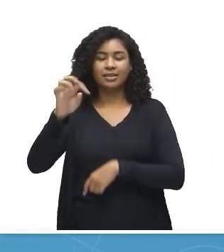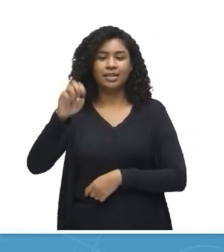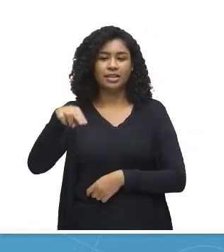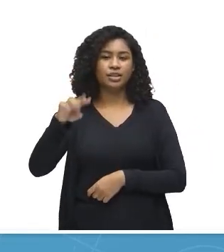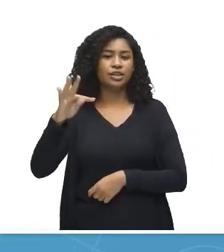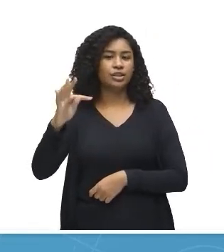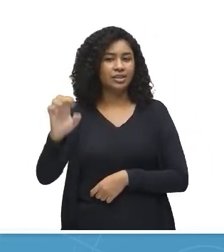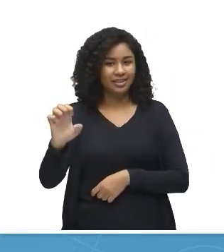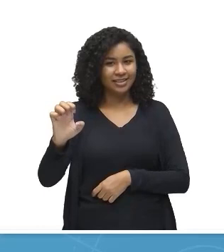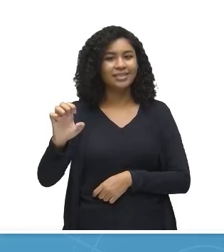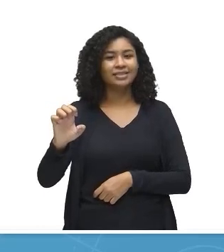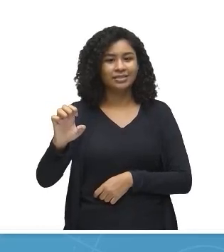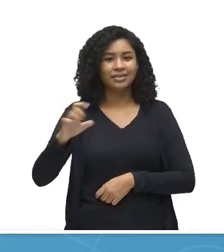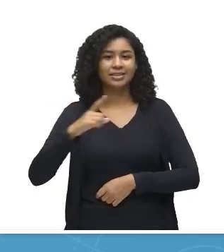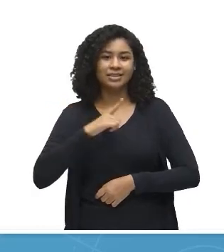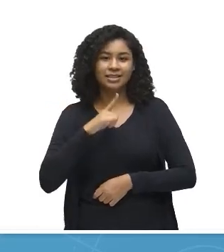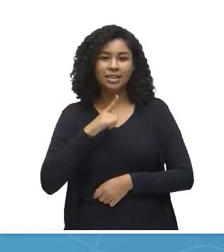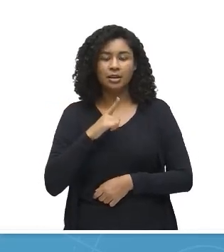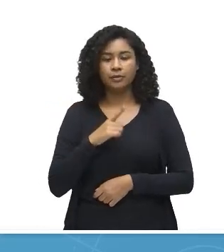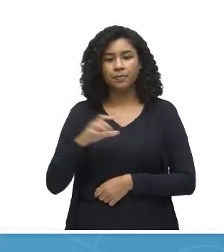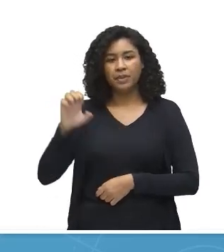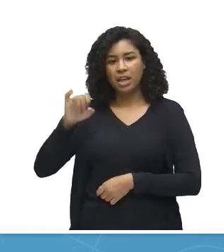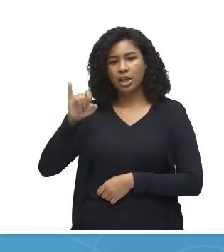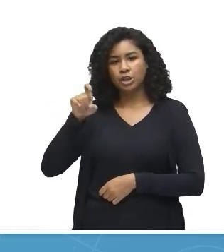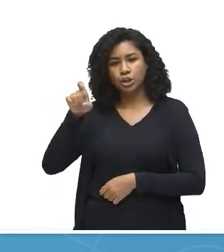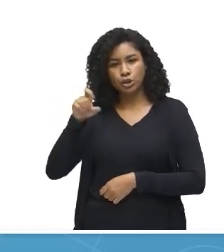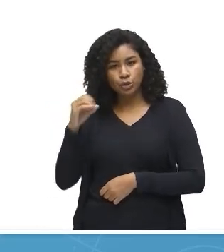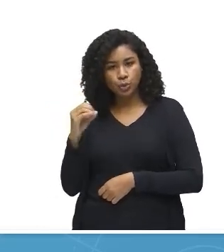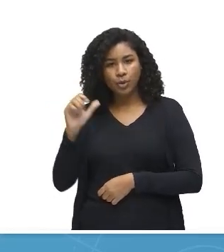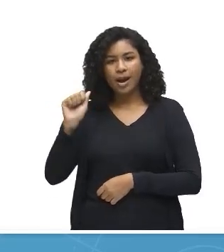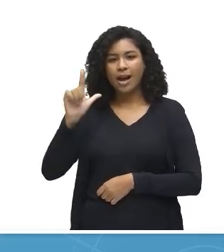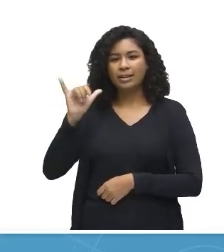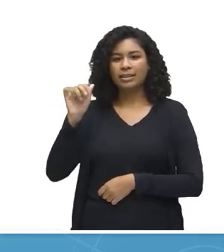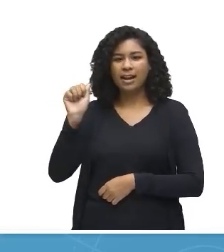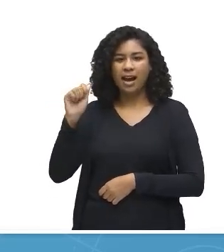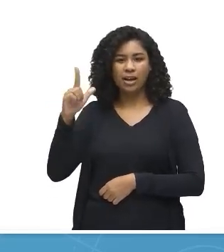e aliados foram coligações de nações que existirão aí, a gente vai ver se